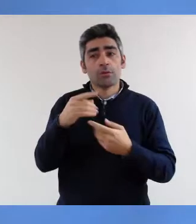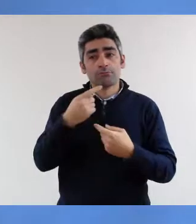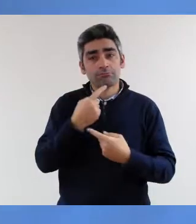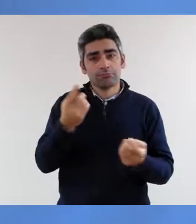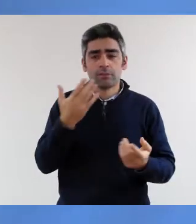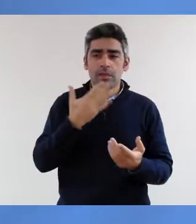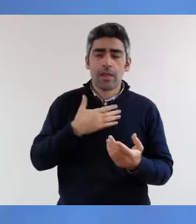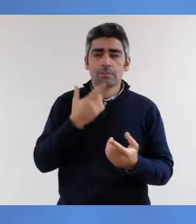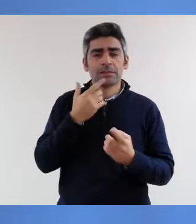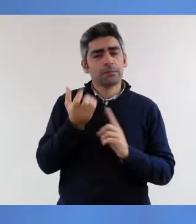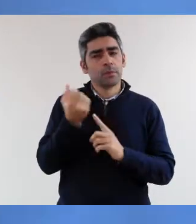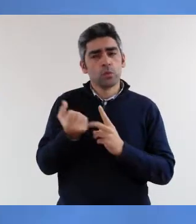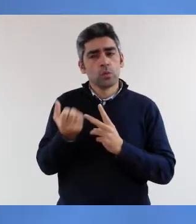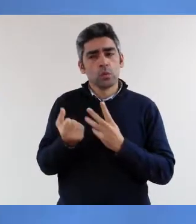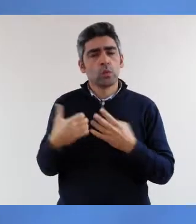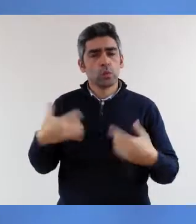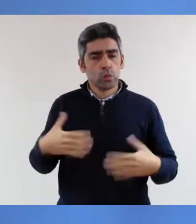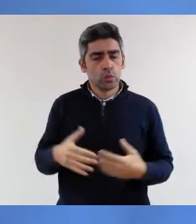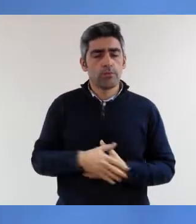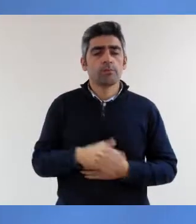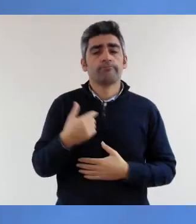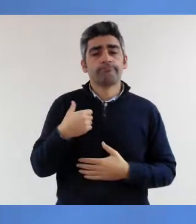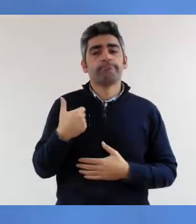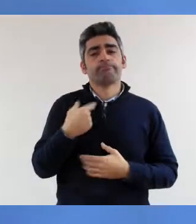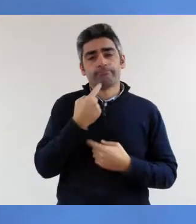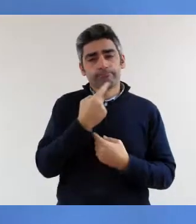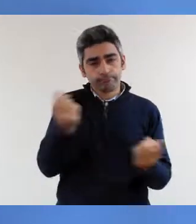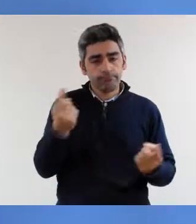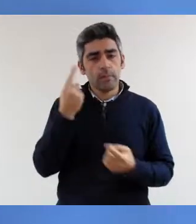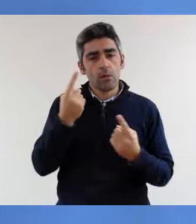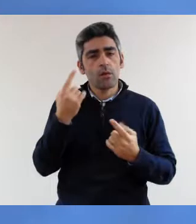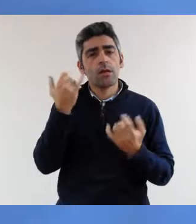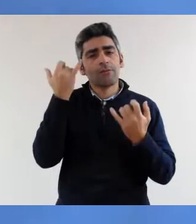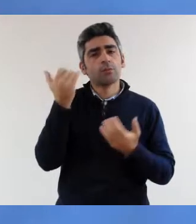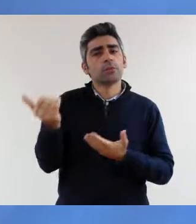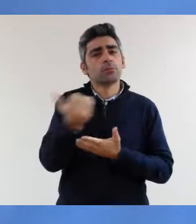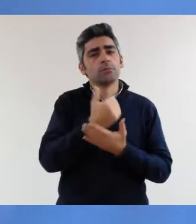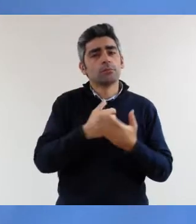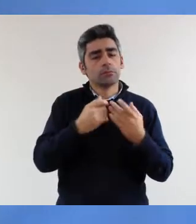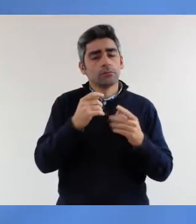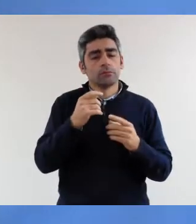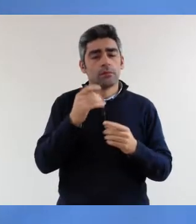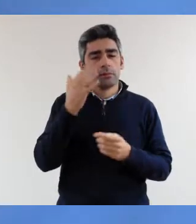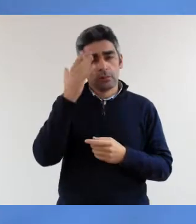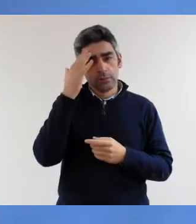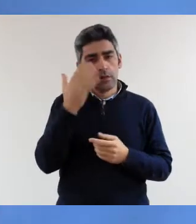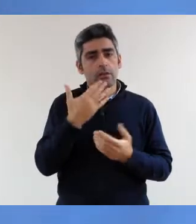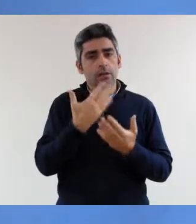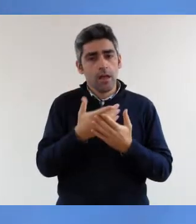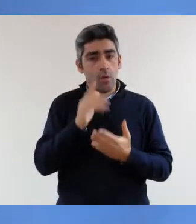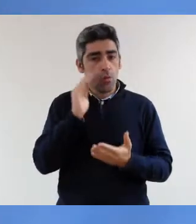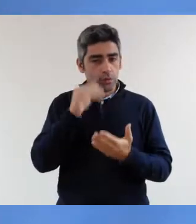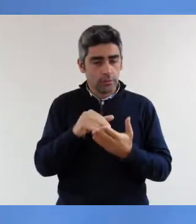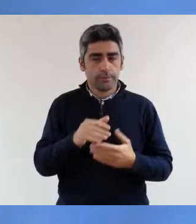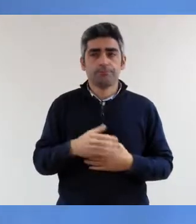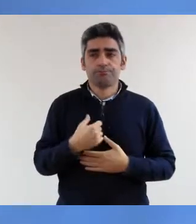depreende das conclusões a que chegou e por isso eu tentarei para além do que trazia para dizer encorporar alguns dos dados